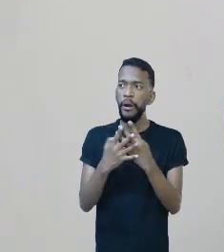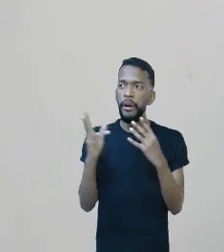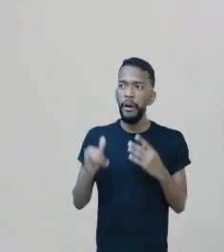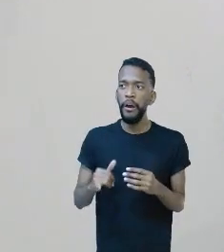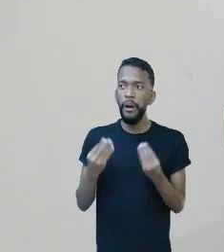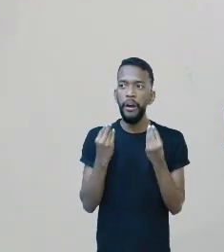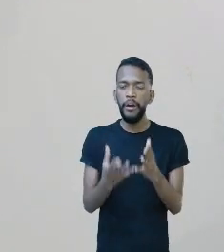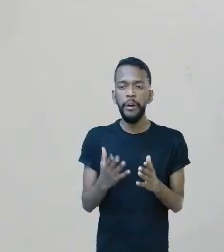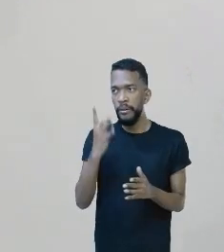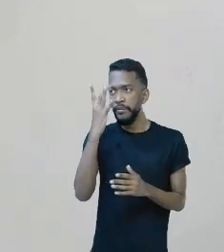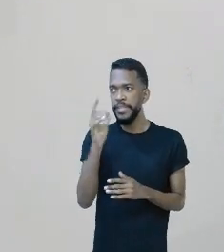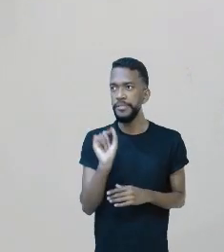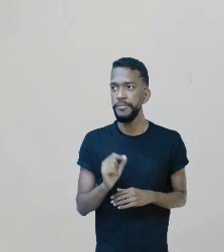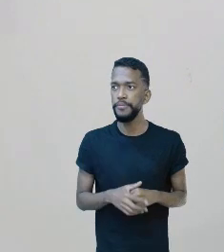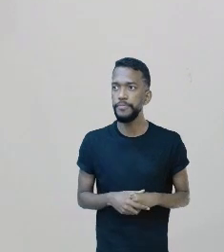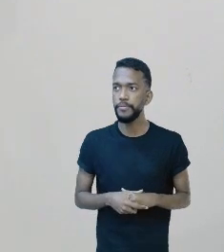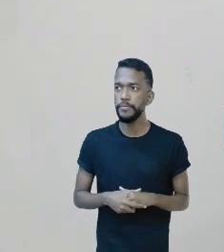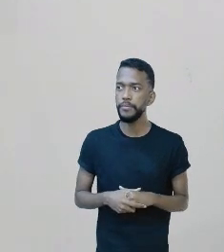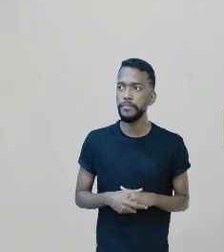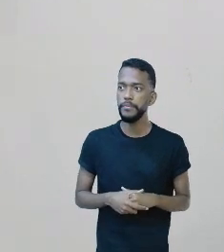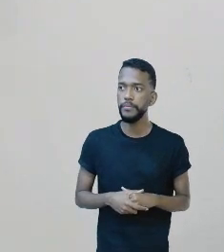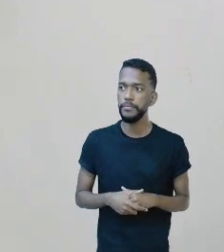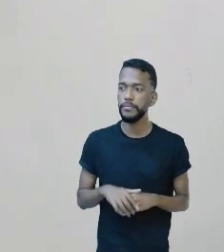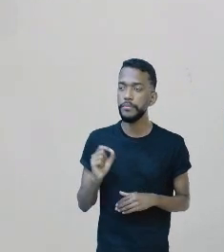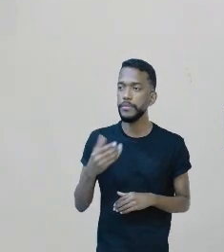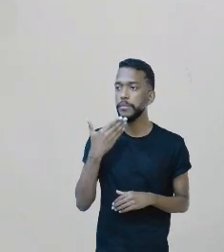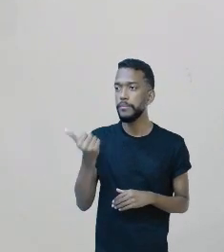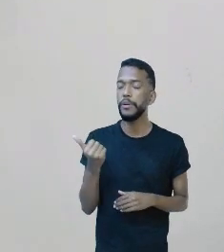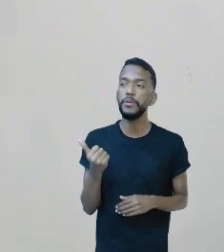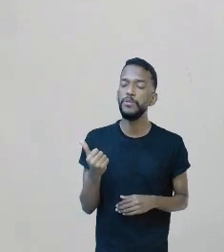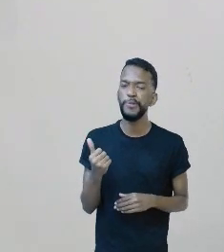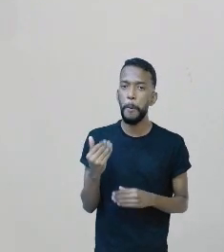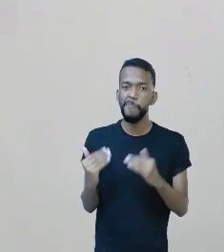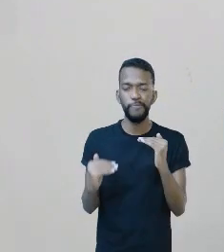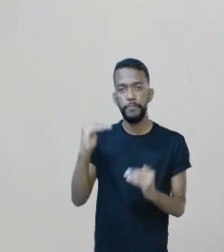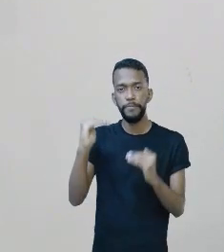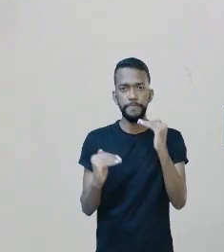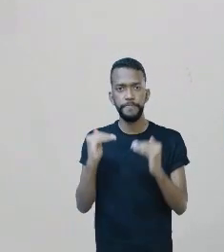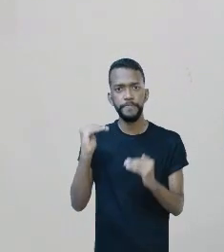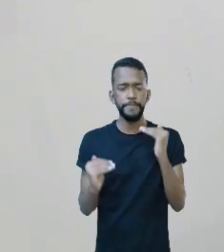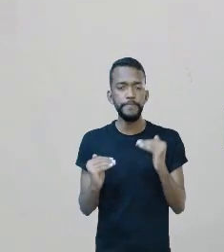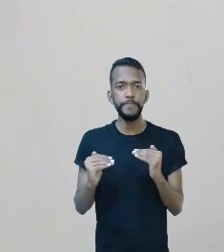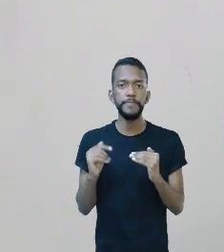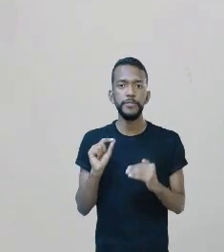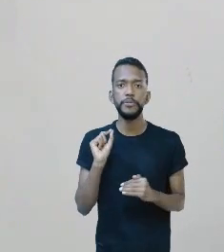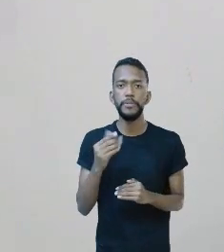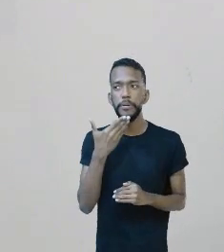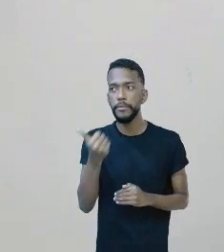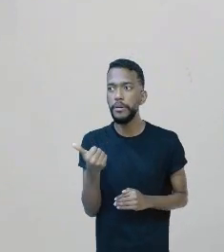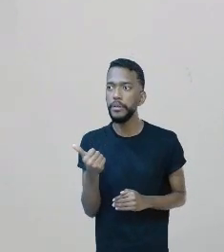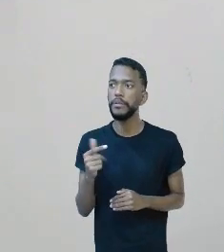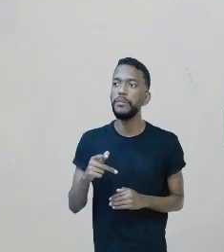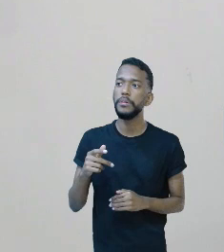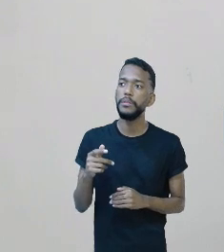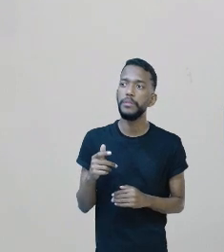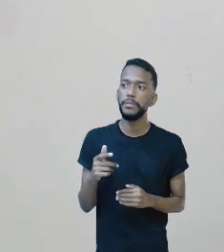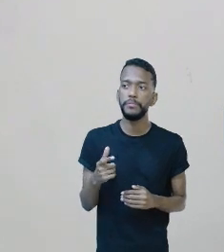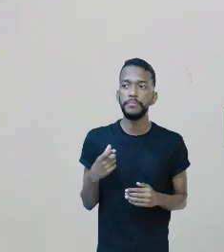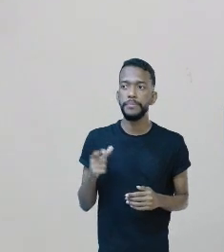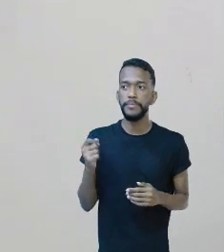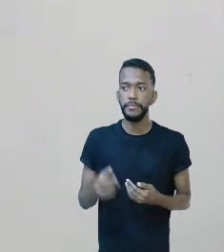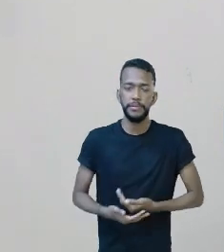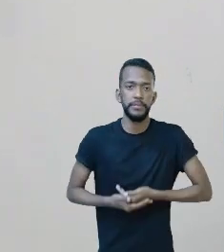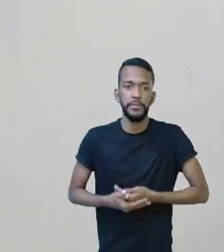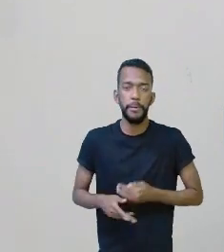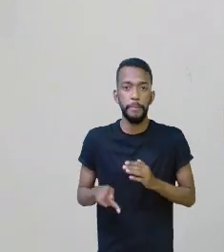vai facilitar para você. O que é melhor para medir essas massas? Grama, quilograma ou tonelada? Para eu medir